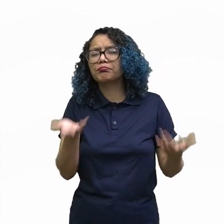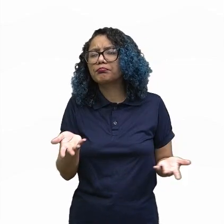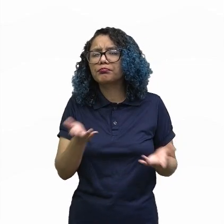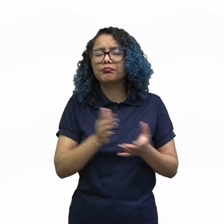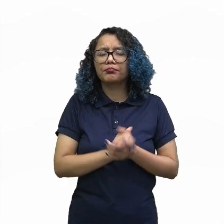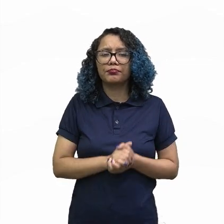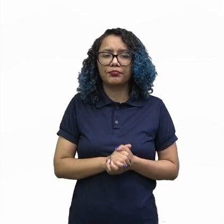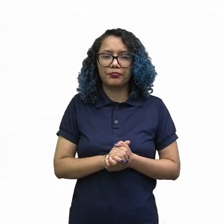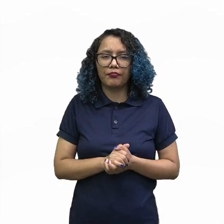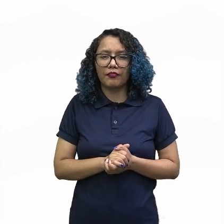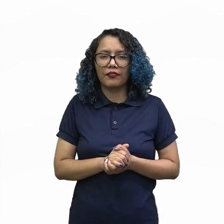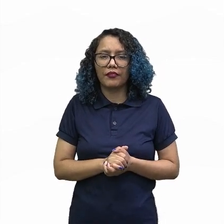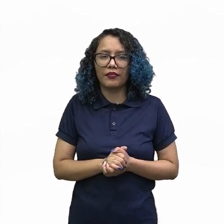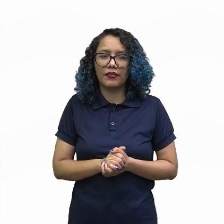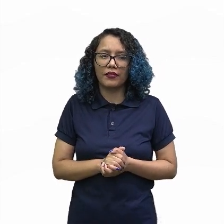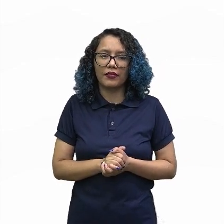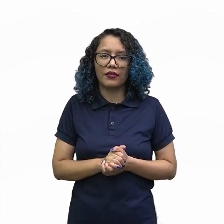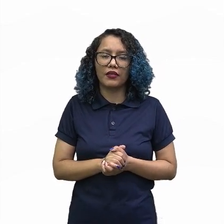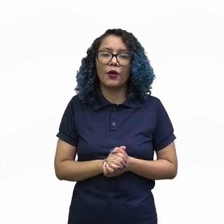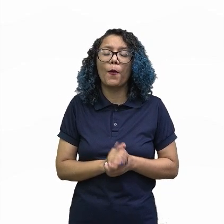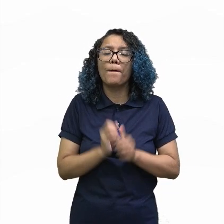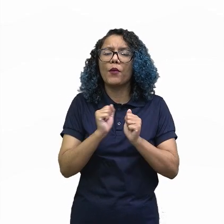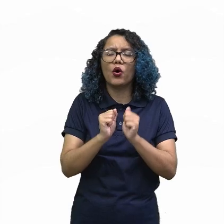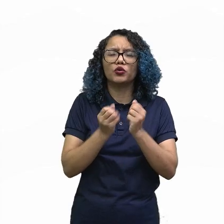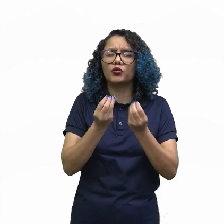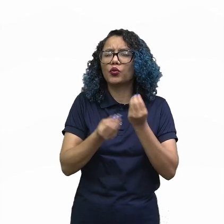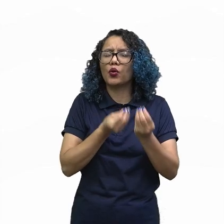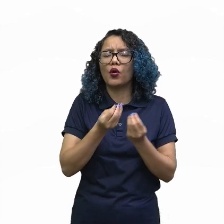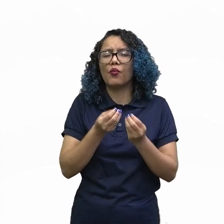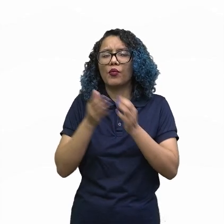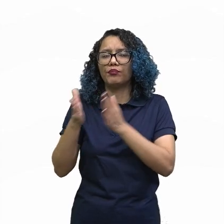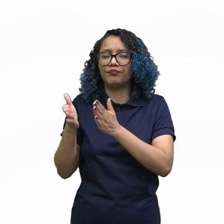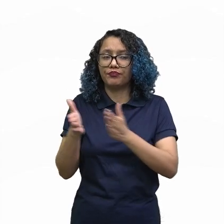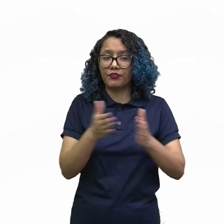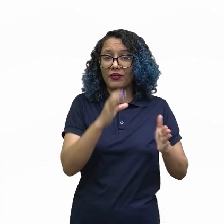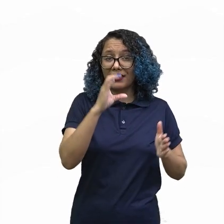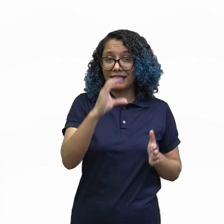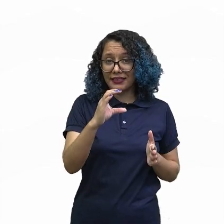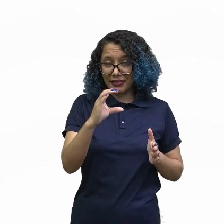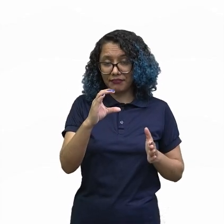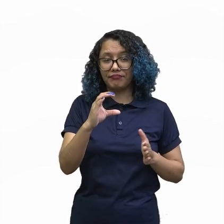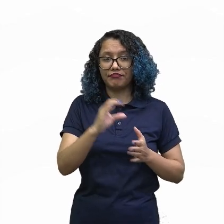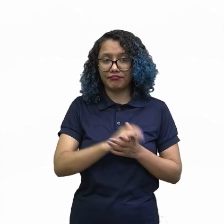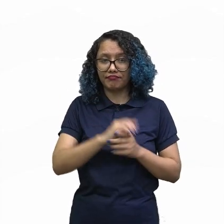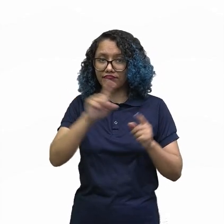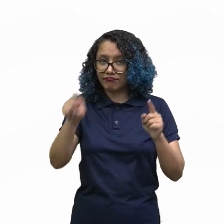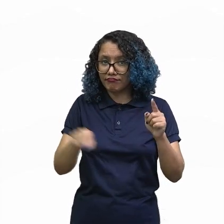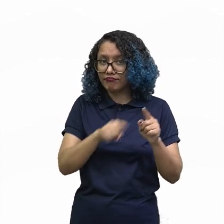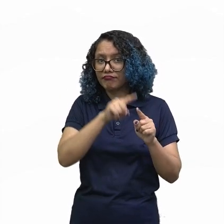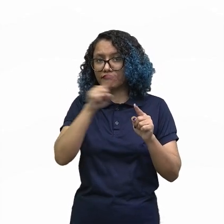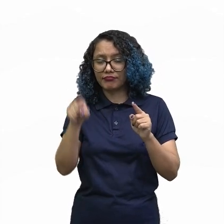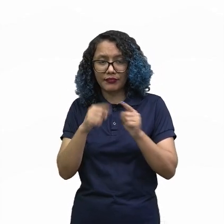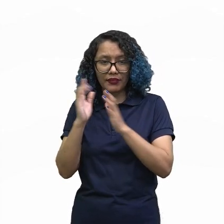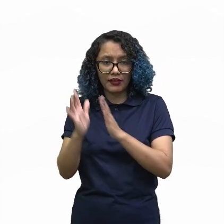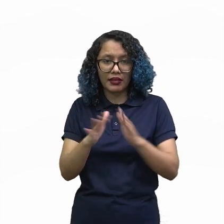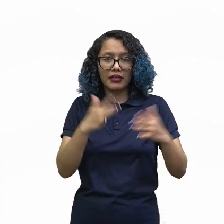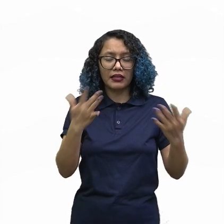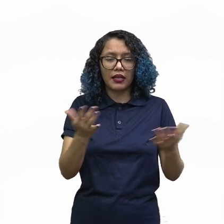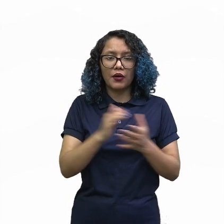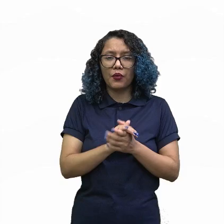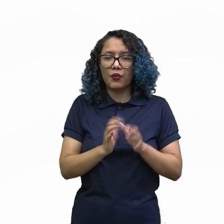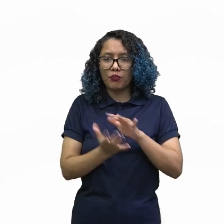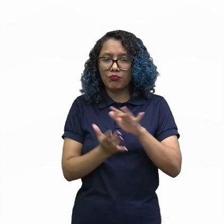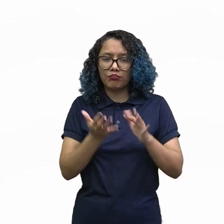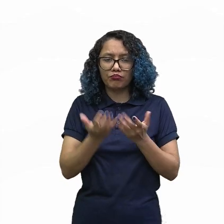A renovação da biomassa ocorre através do ciclo do carbono. A queima de biomassa ou de